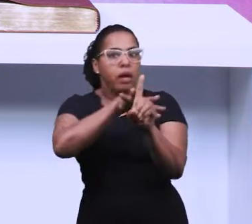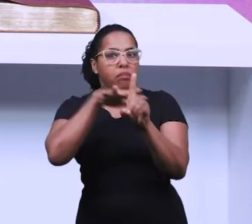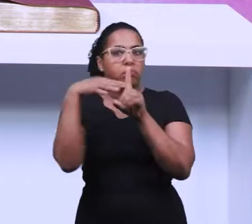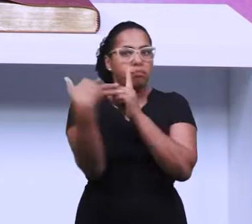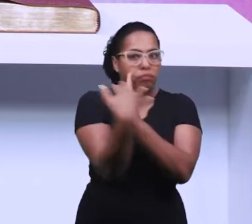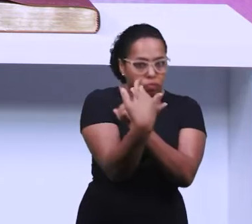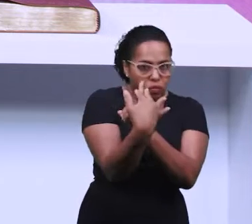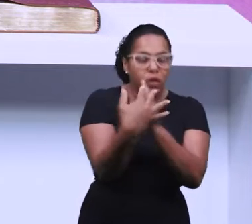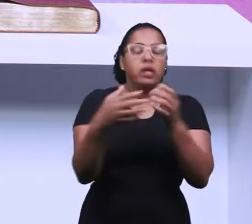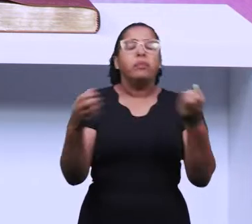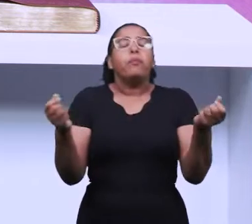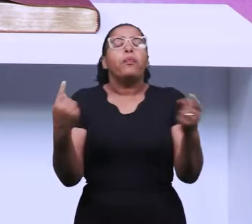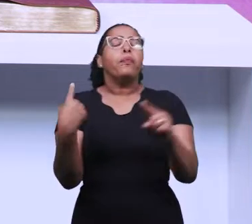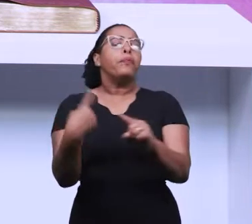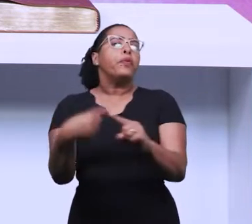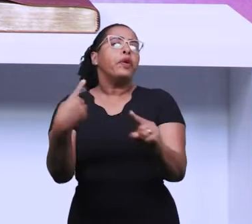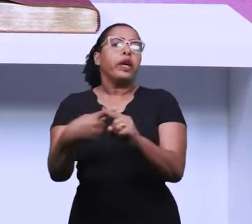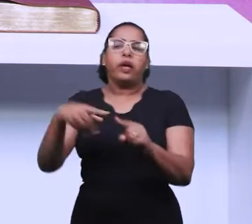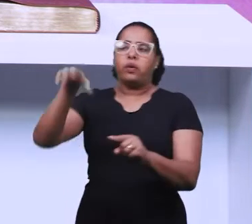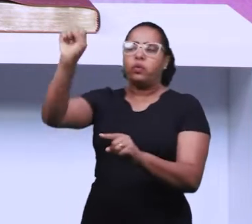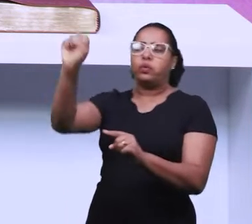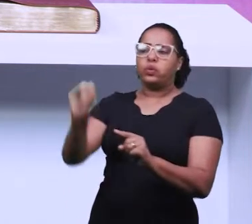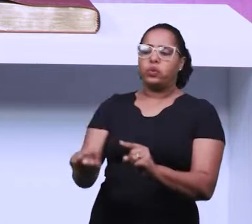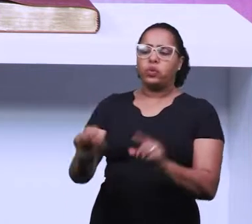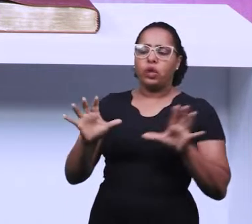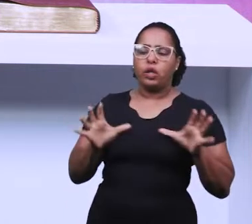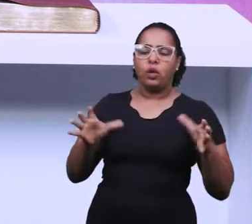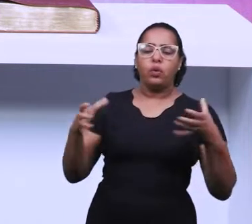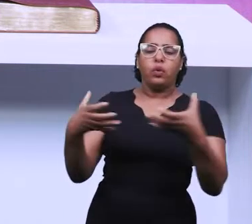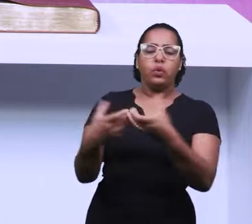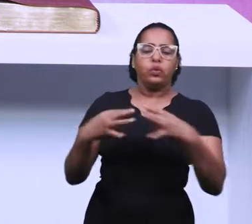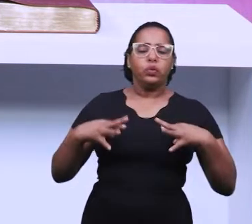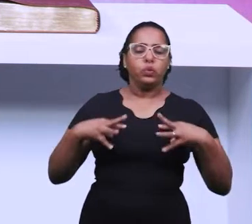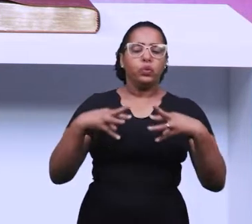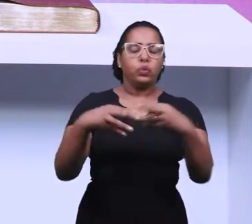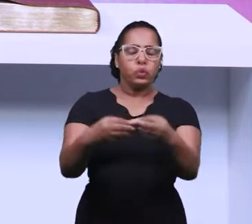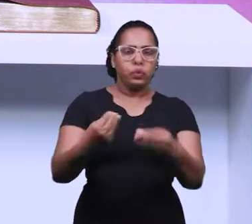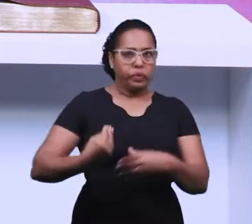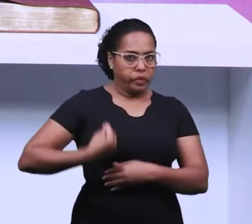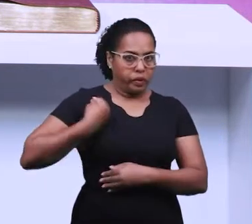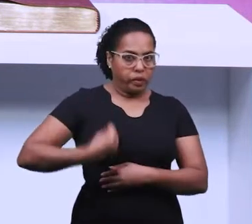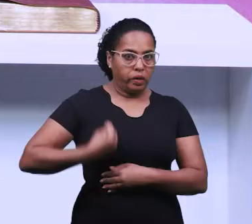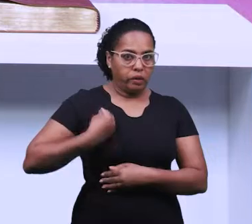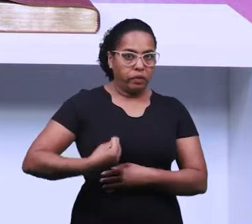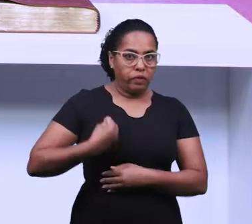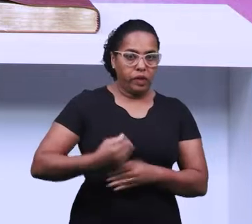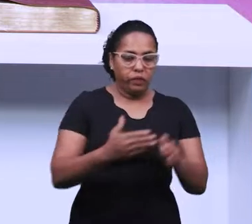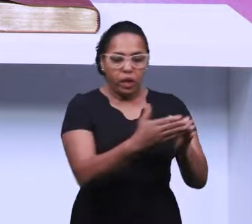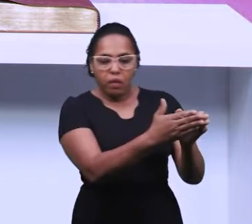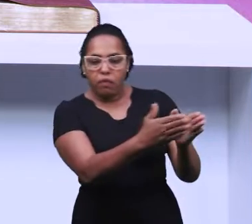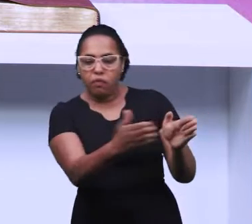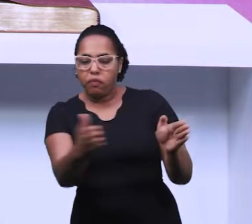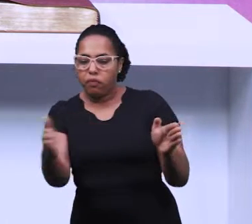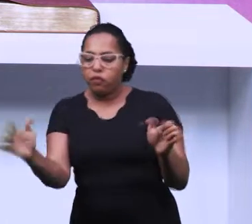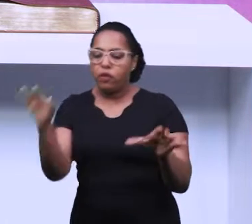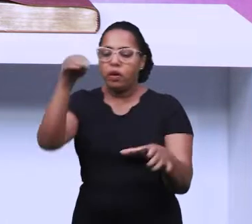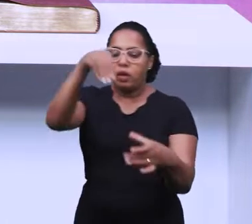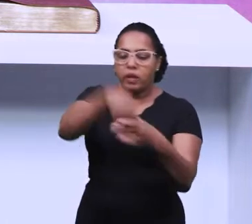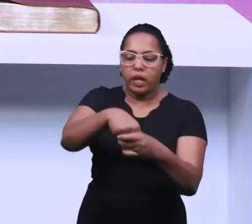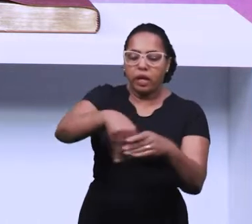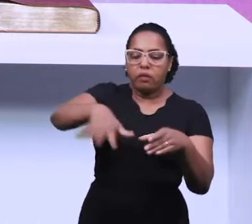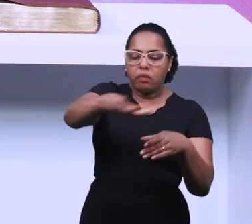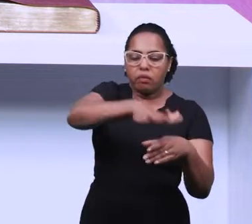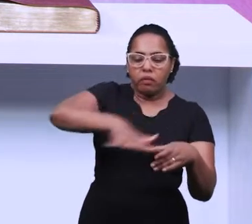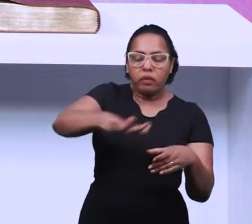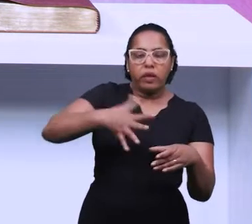indivíduo ele é um conjunto daquilo que ele vive, daquilo que ele passa no ambiente onde está